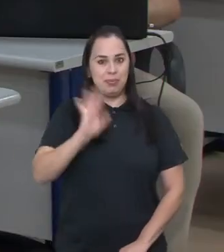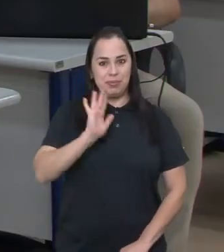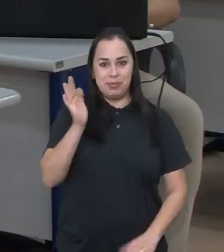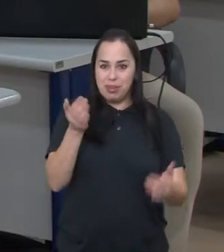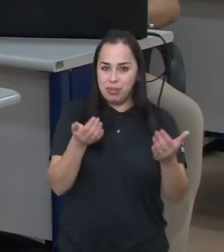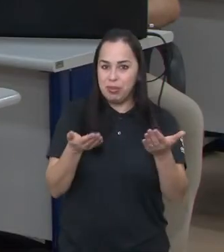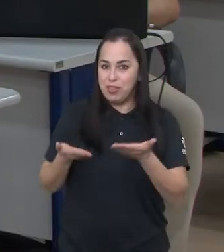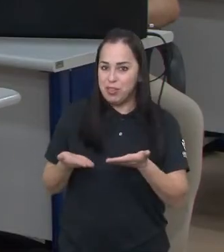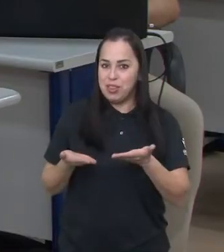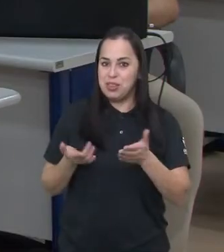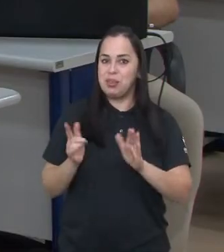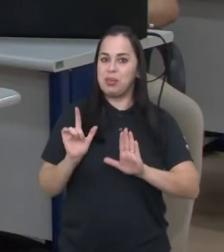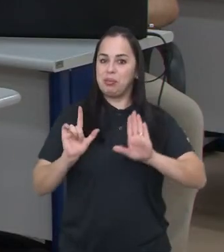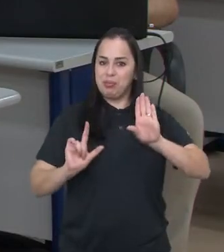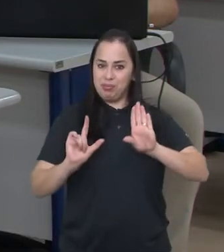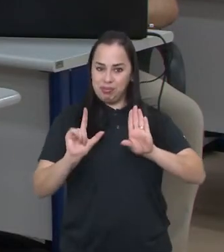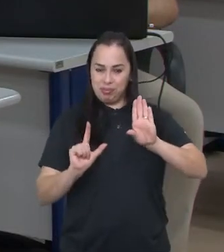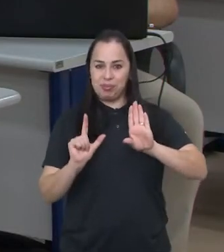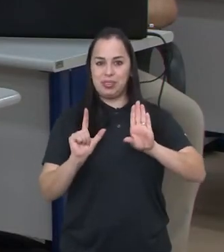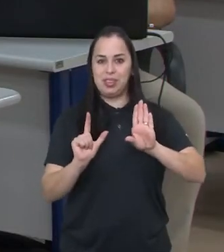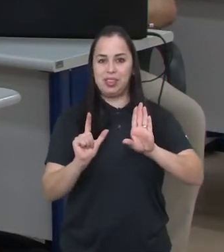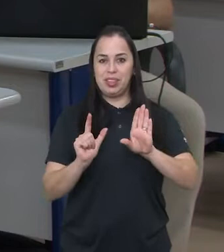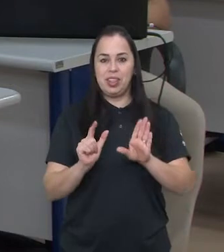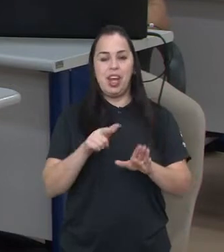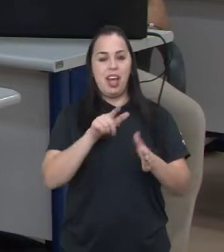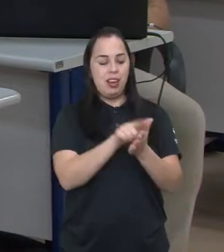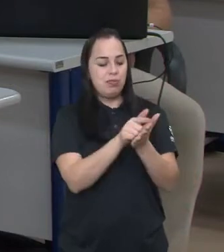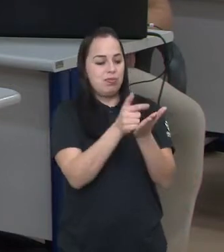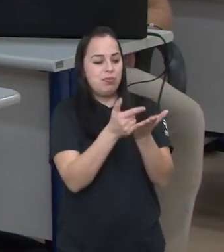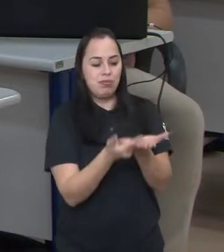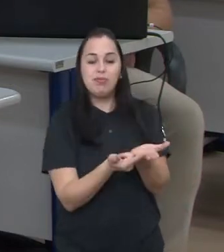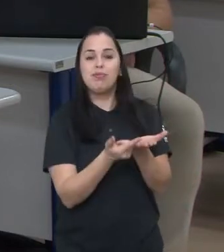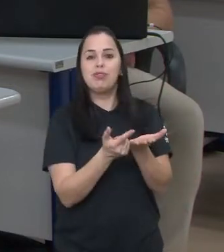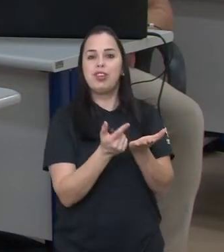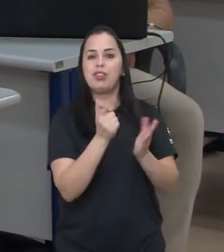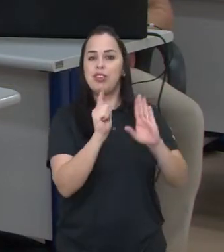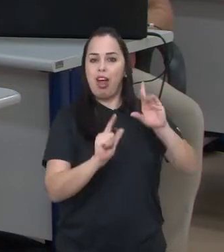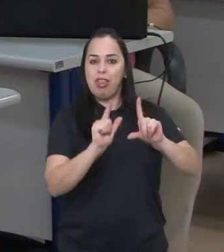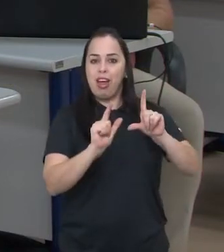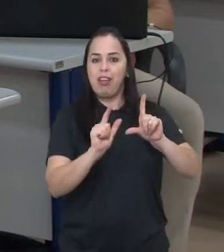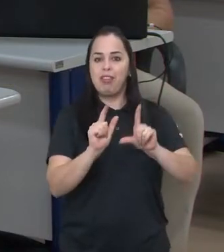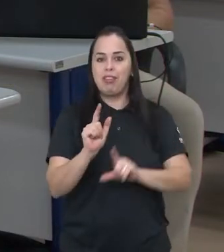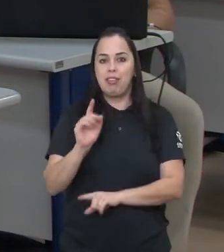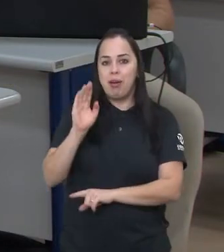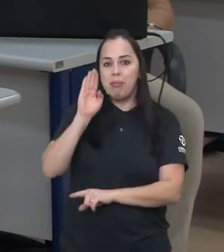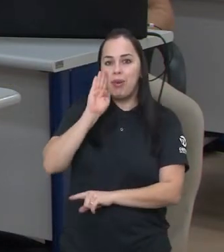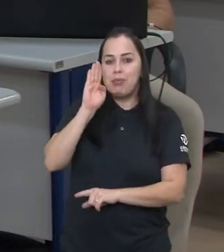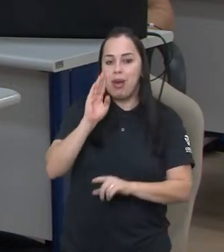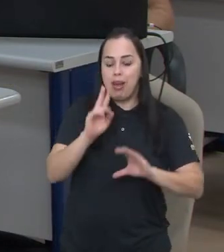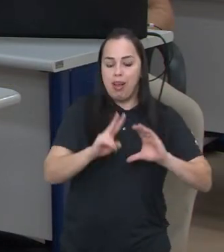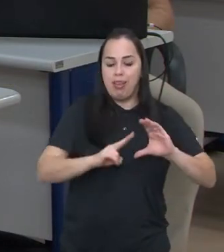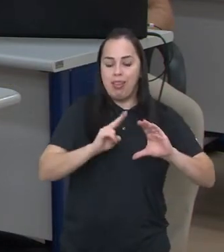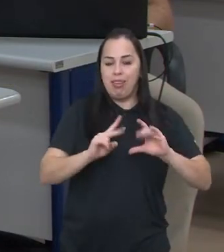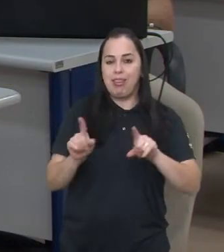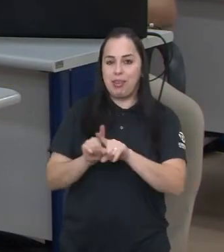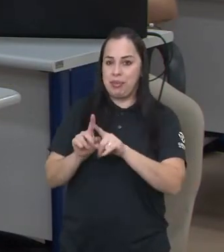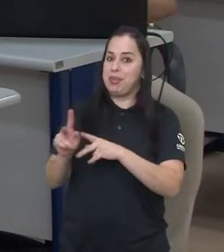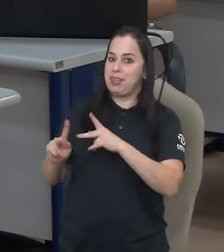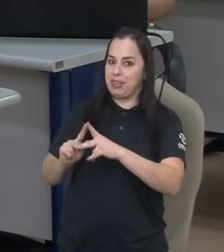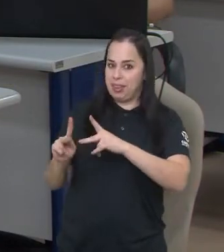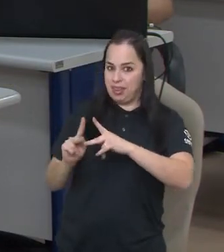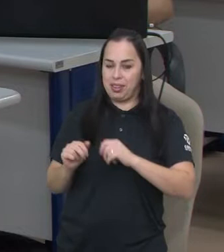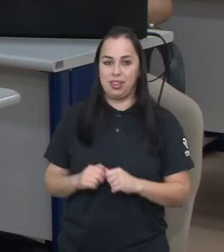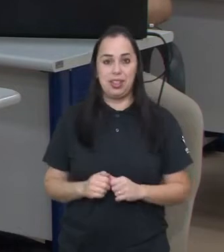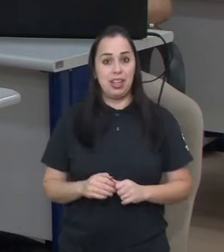Olá, seja bem-vindo ao Boletim Legislativo, o nosso jornal com as principais notícias da Câmara e da nossa cidade. E como